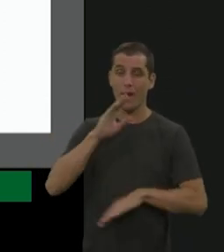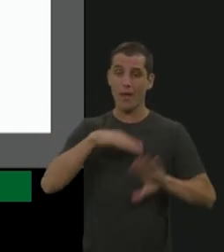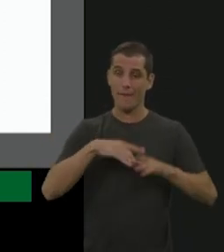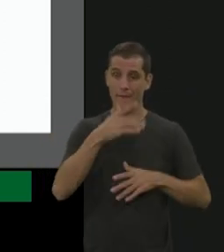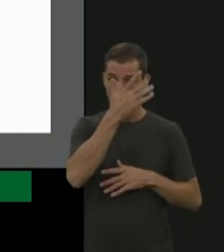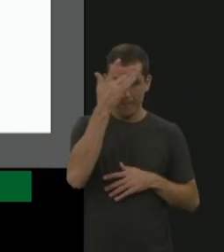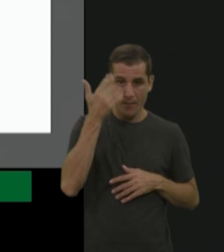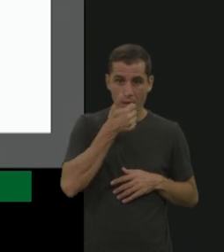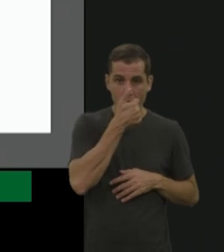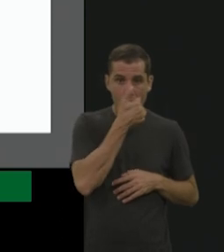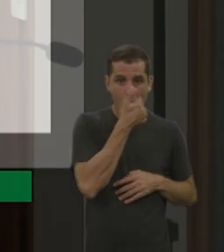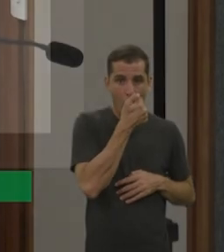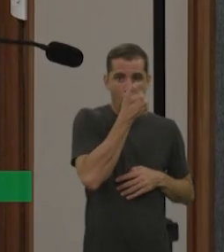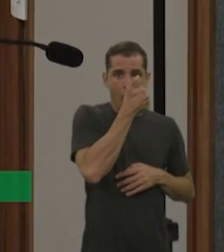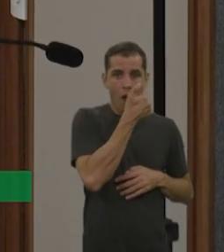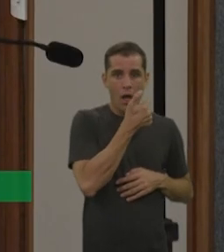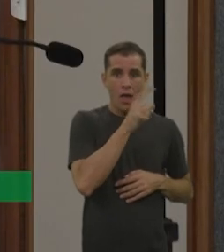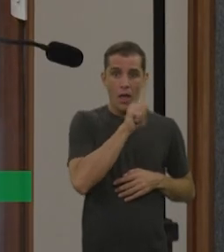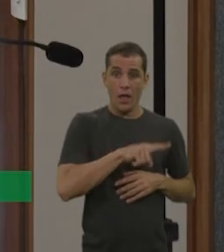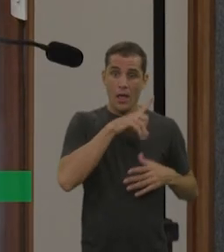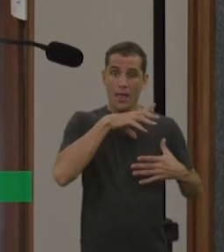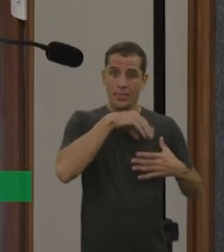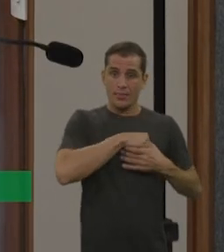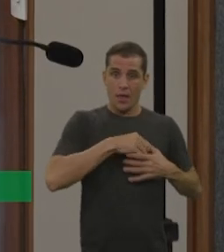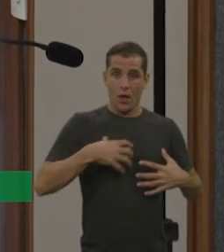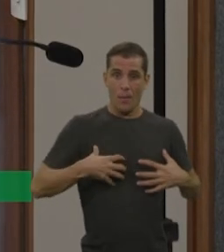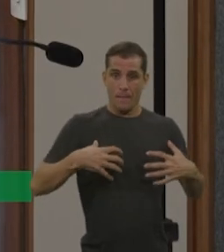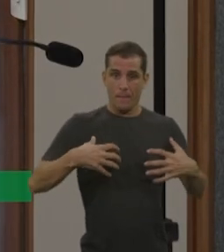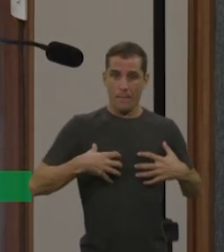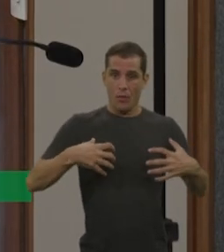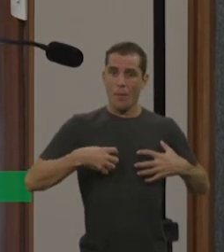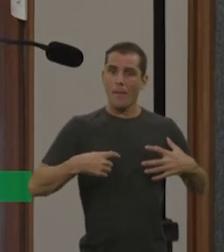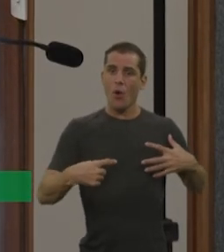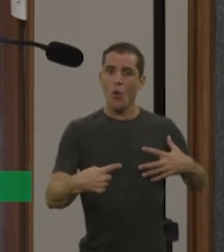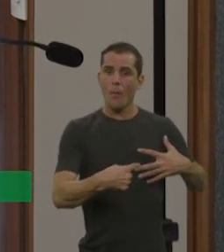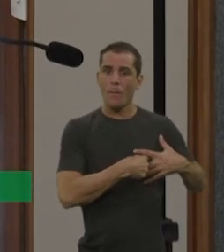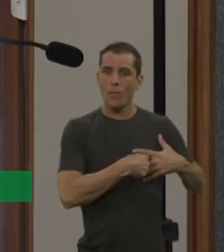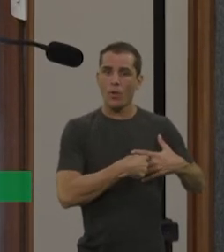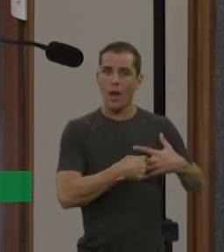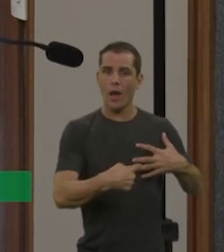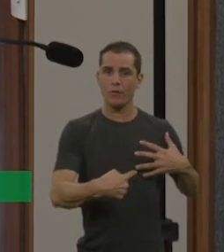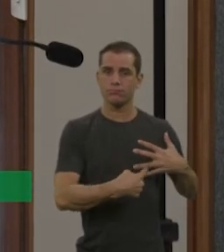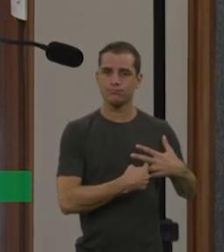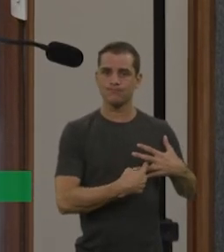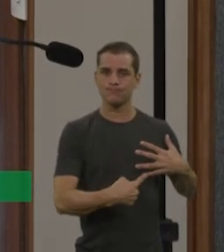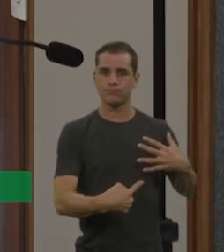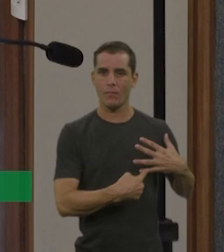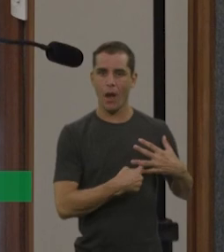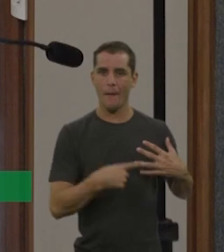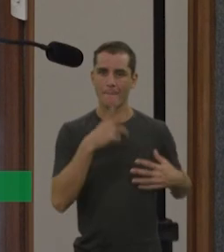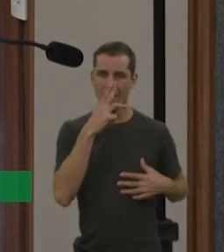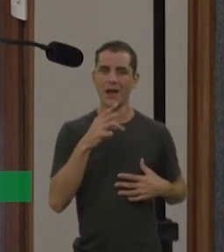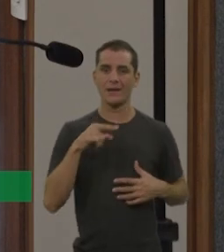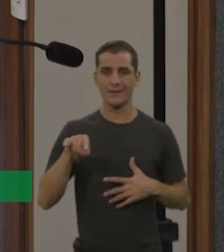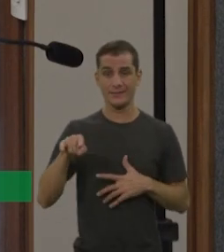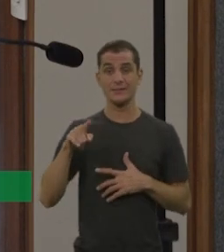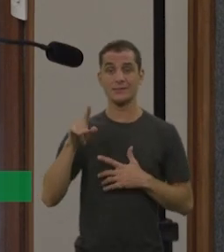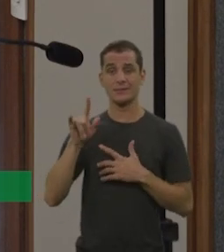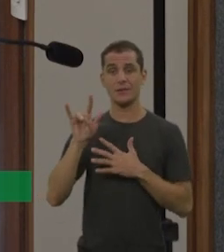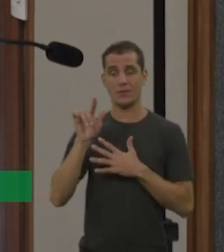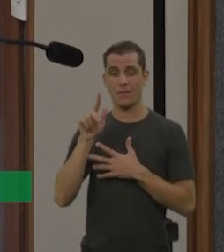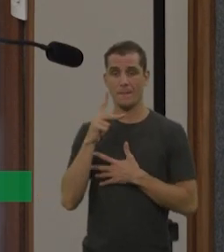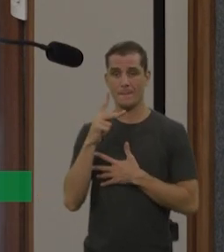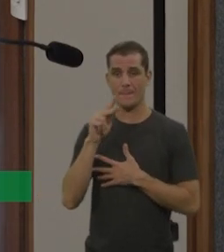verdadeiros buracos no pulmão, como se fosse um fumante crônico já. Então, isso gera uma diminuição da capacidade, né, de oxigenação,